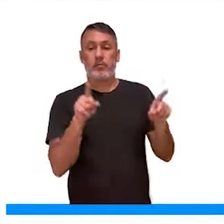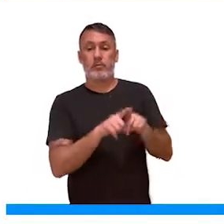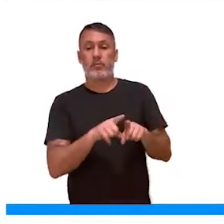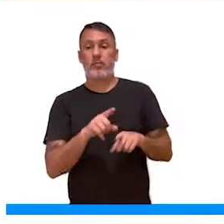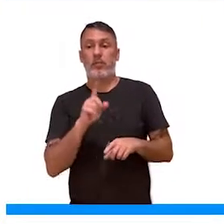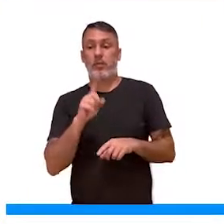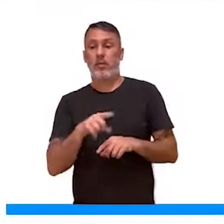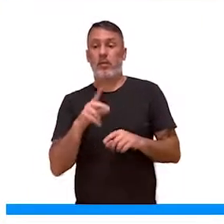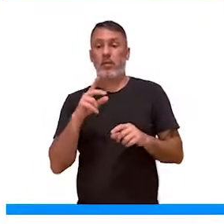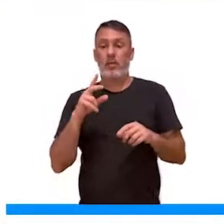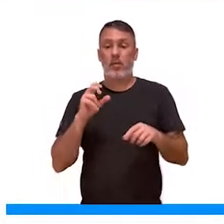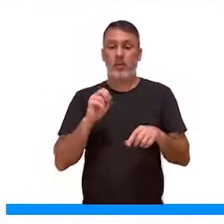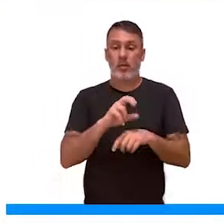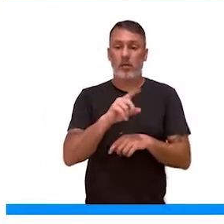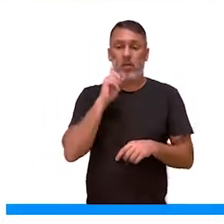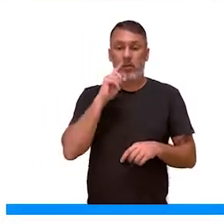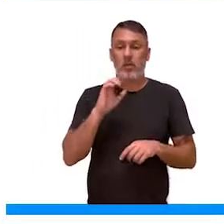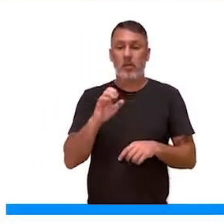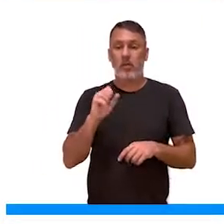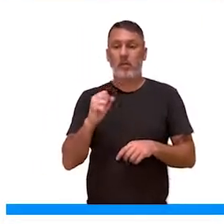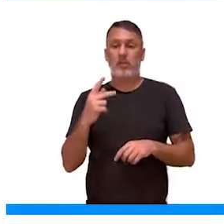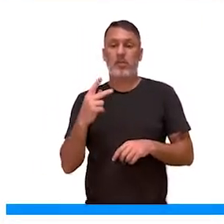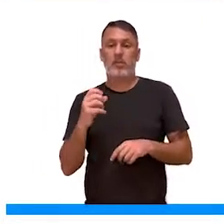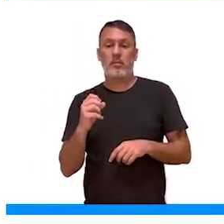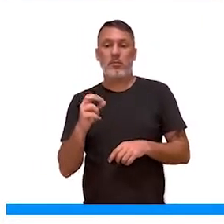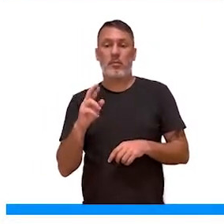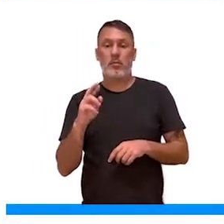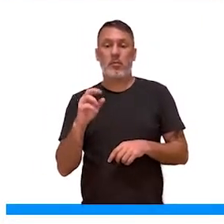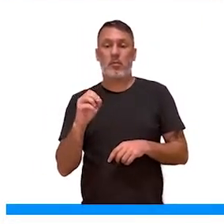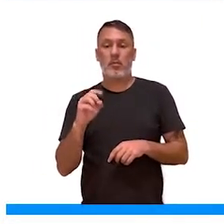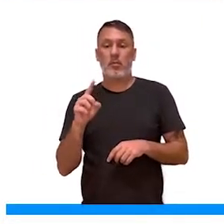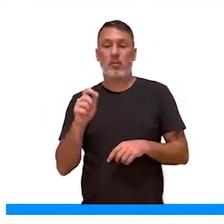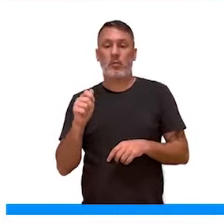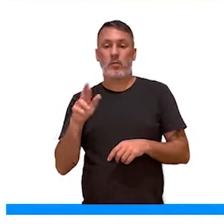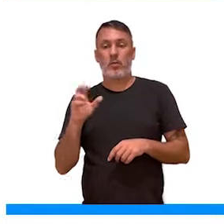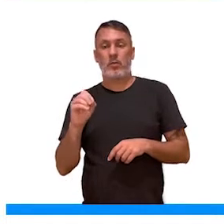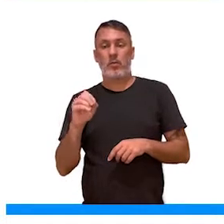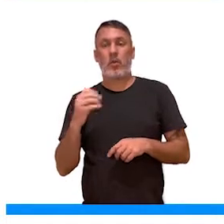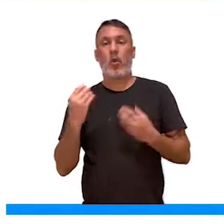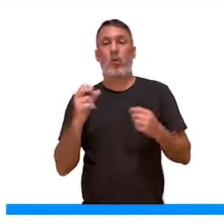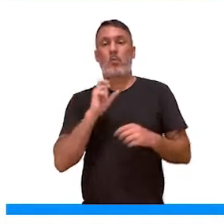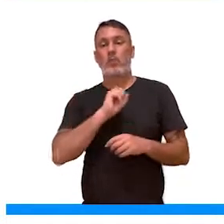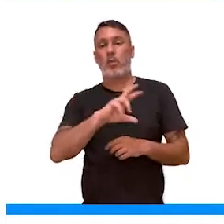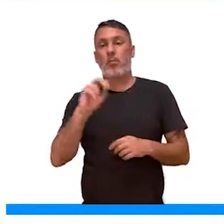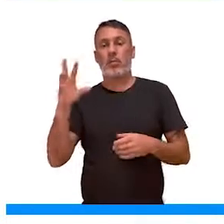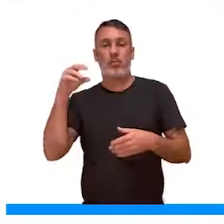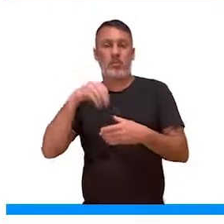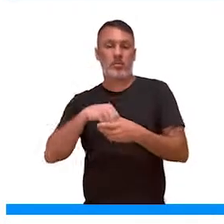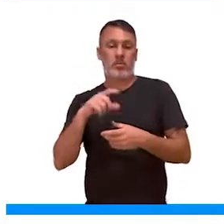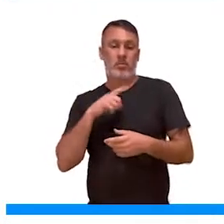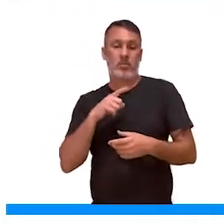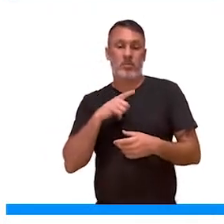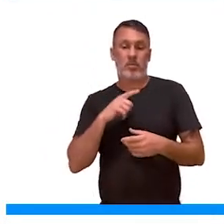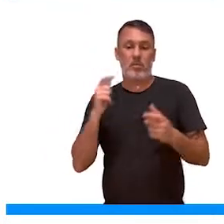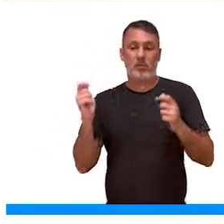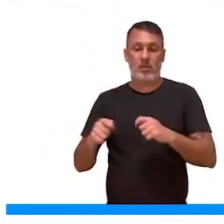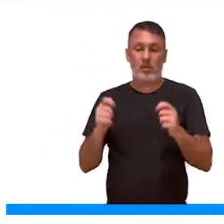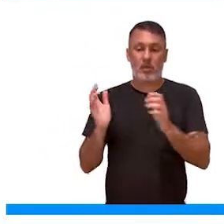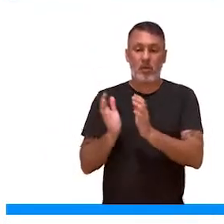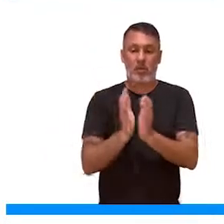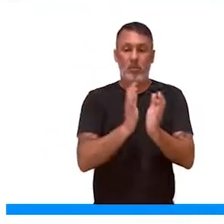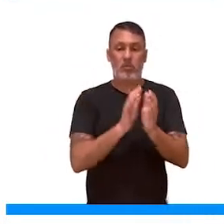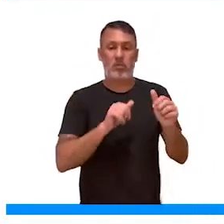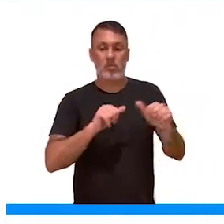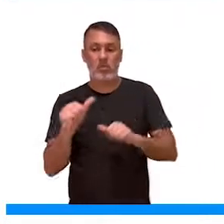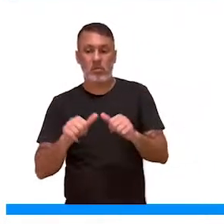Toxoplasma gondii é um protozoário aí que ele é transmitido a partir de determinadas